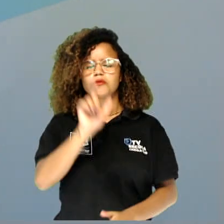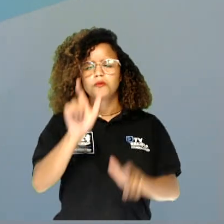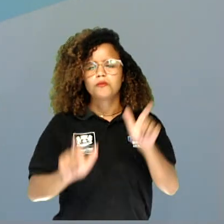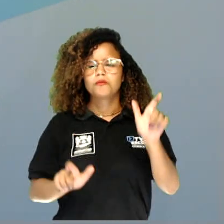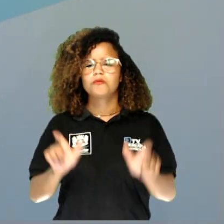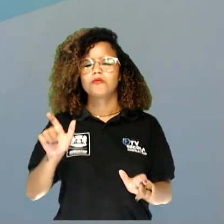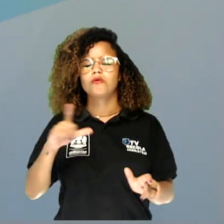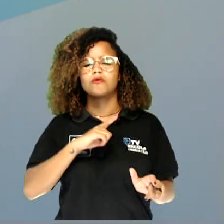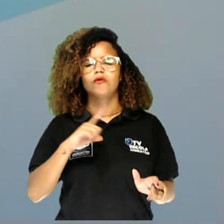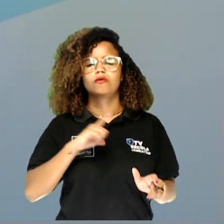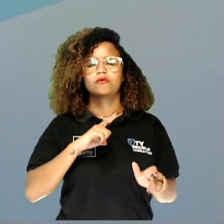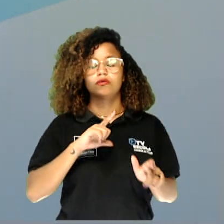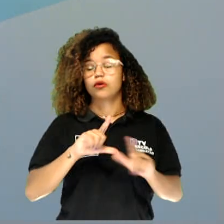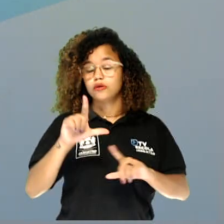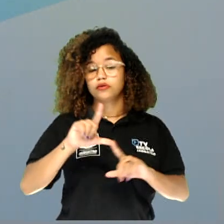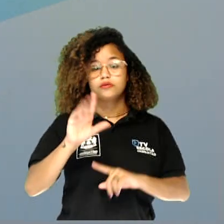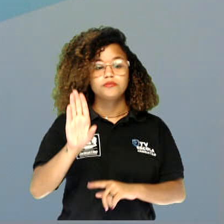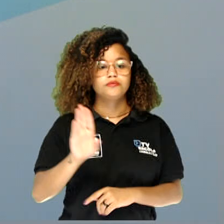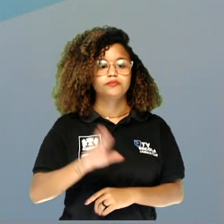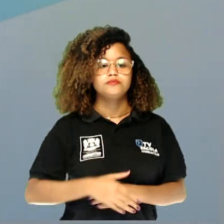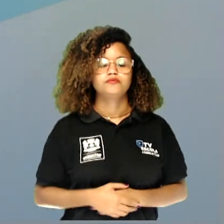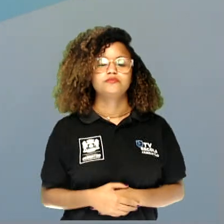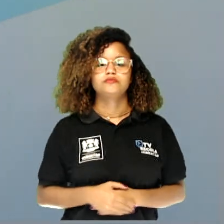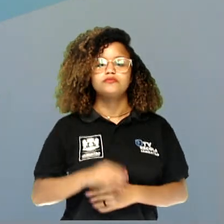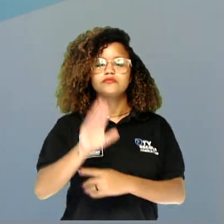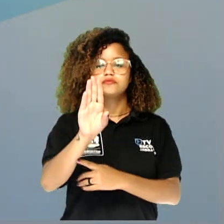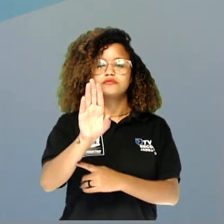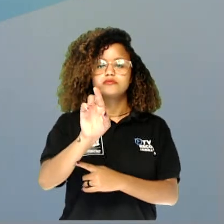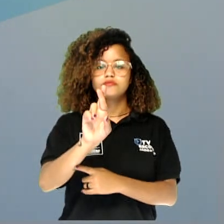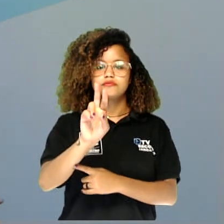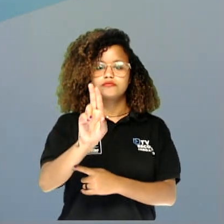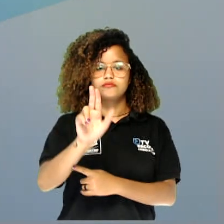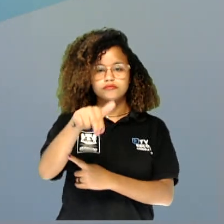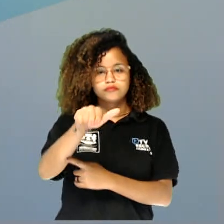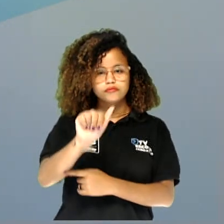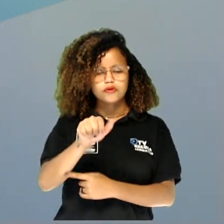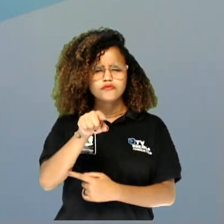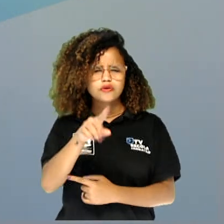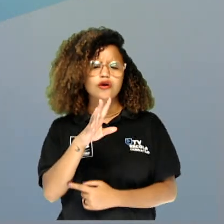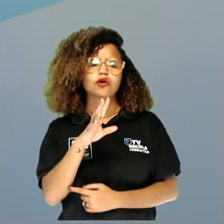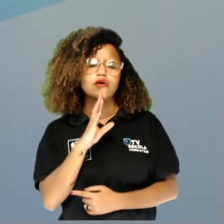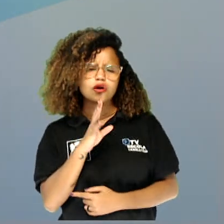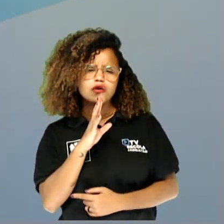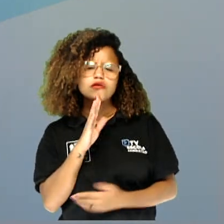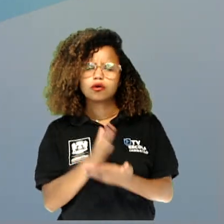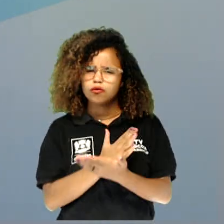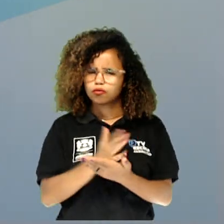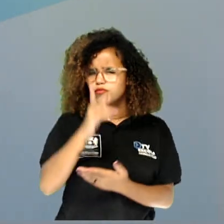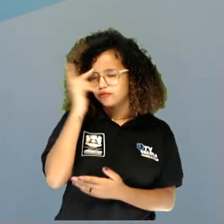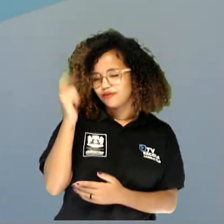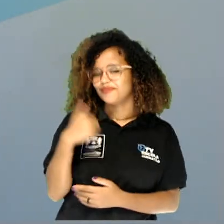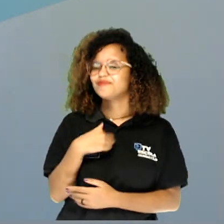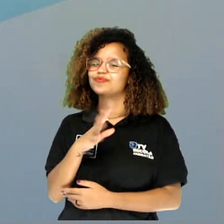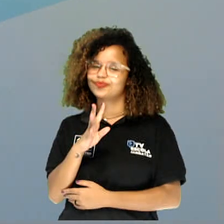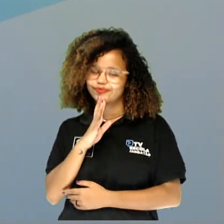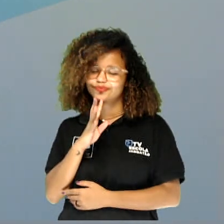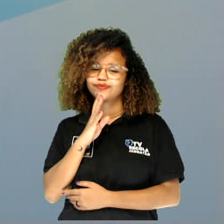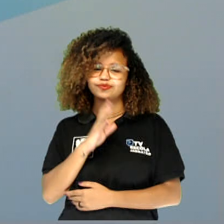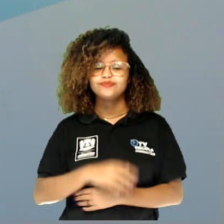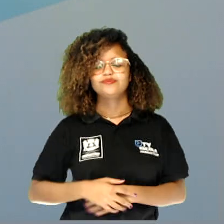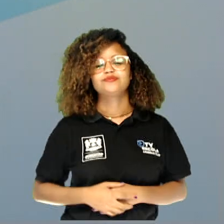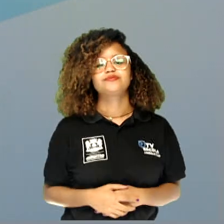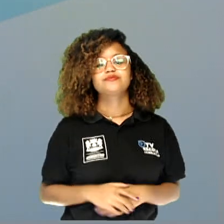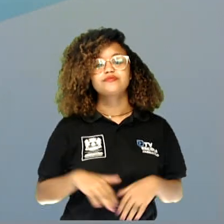Pessoa com a letra B, nós temos Bruna. Você conhece alguma Bruna? Eu conheço.